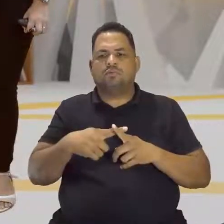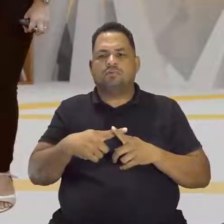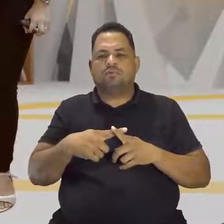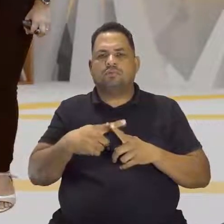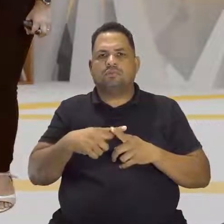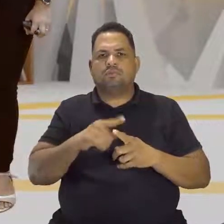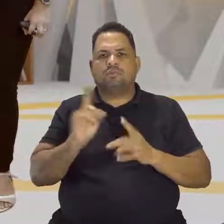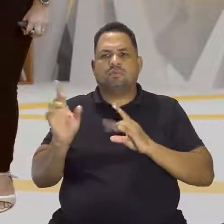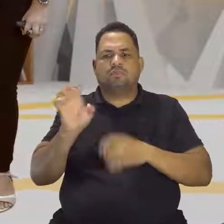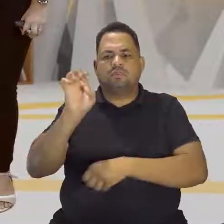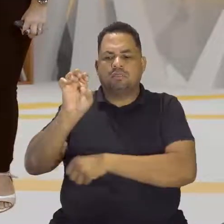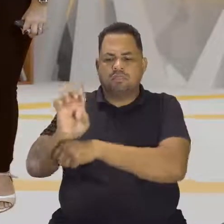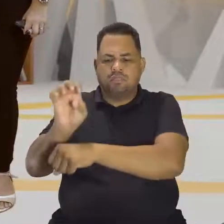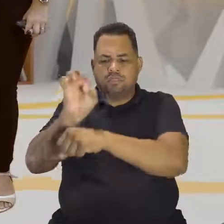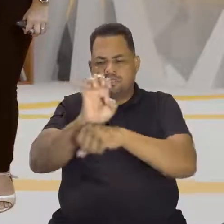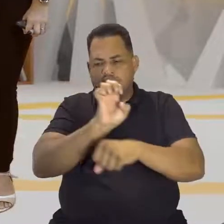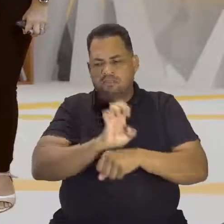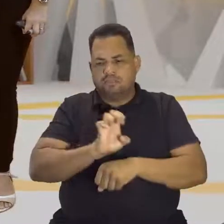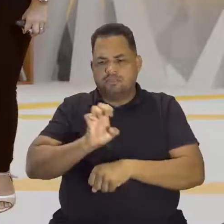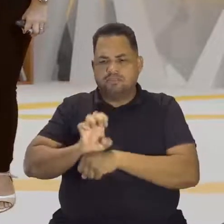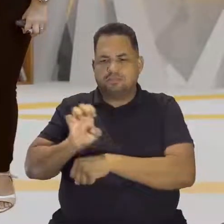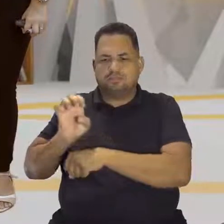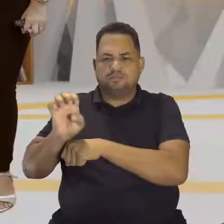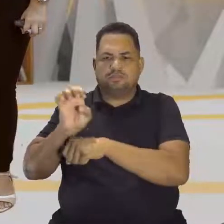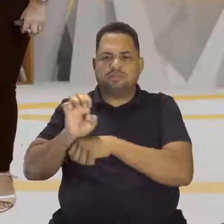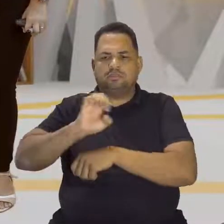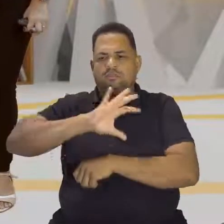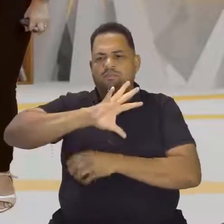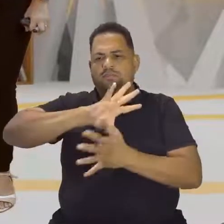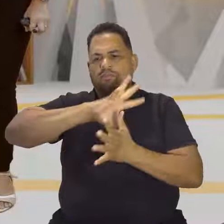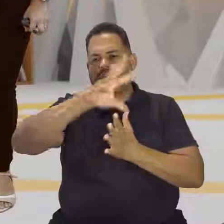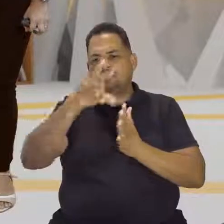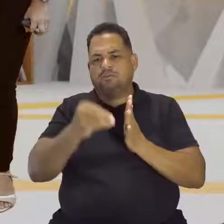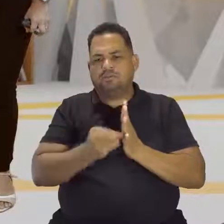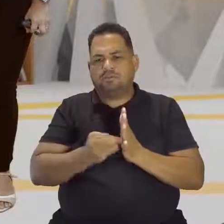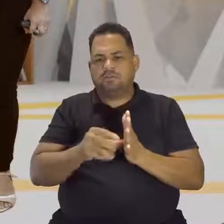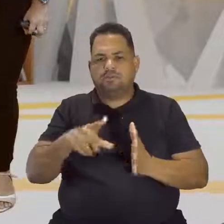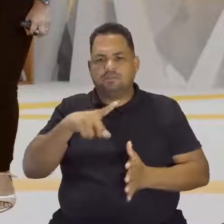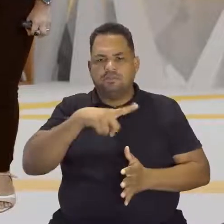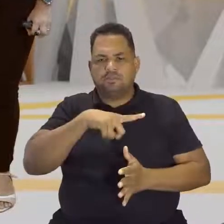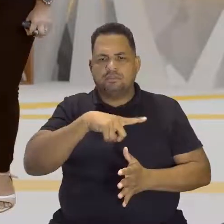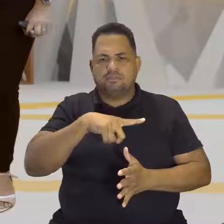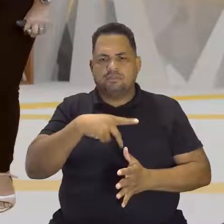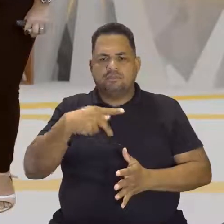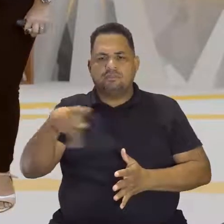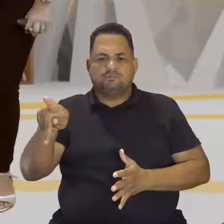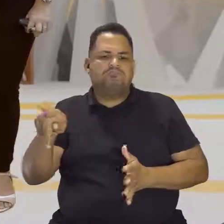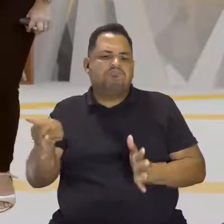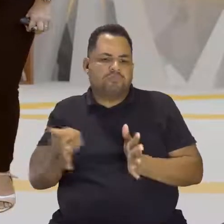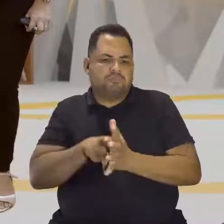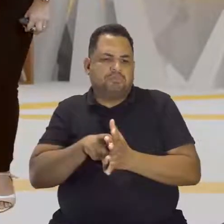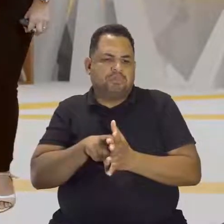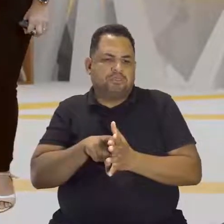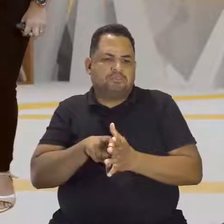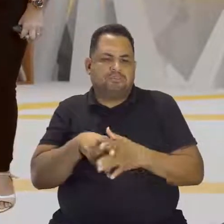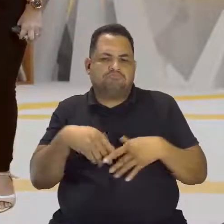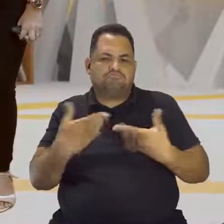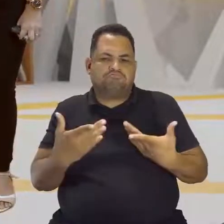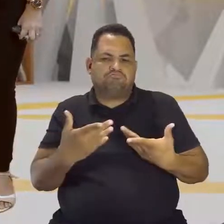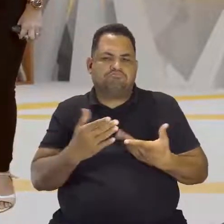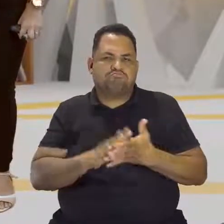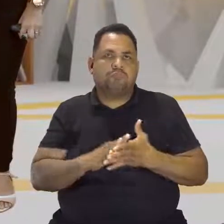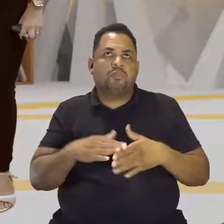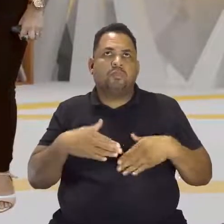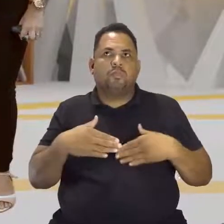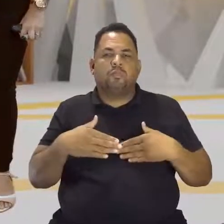aqui da nossa Amazônia, ele tem a sua peculiaridade, né? Quando a gente fala de